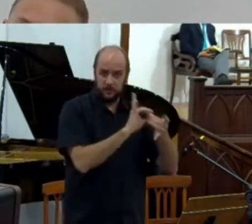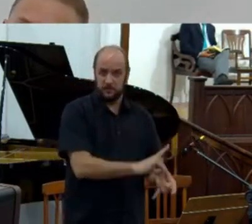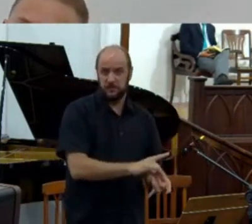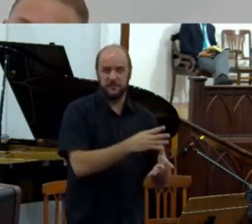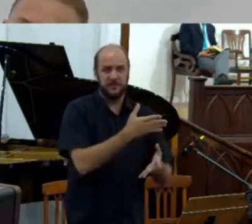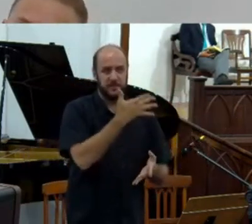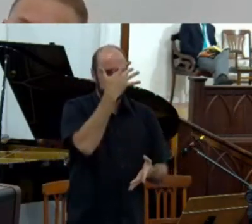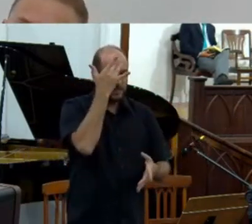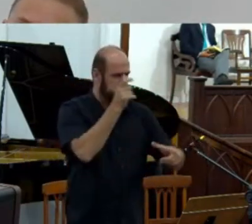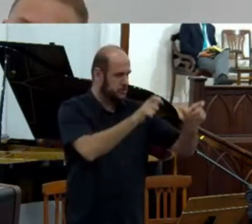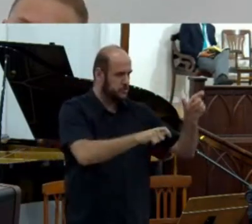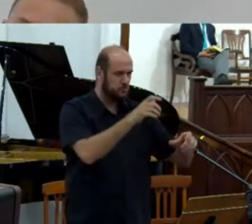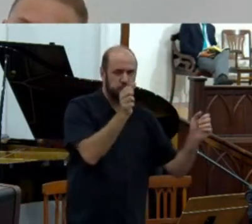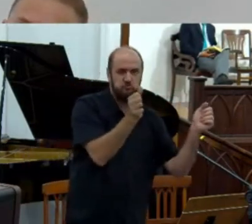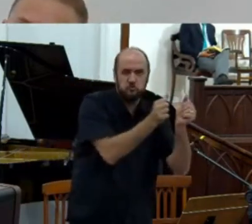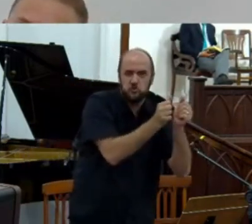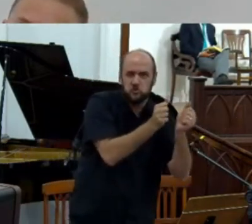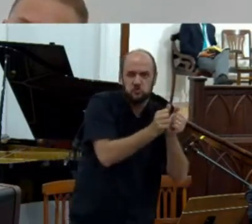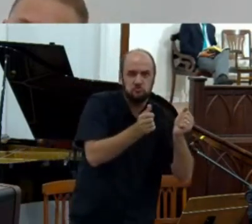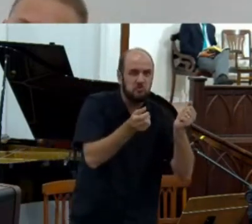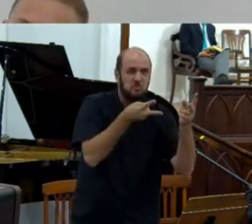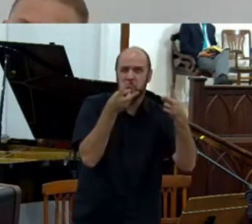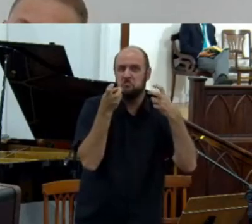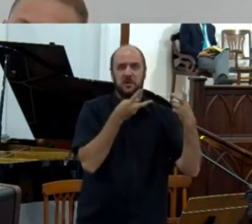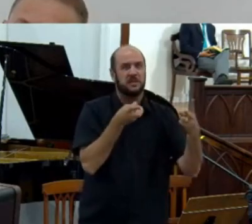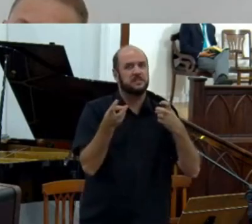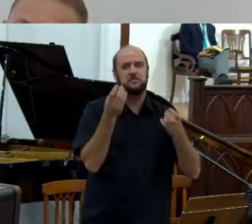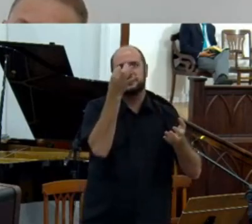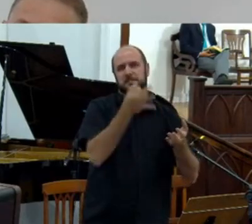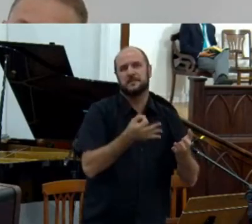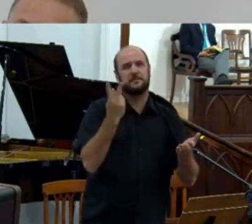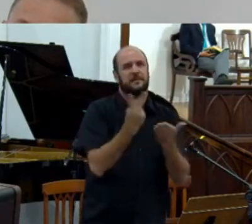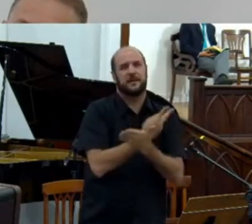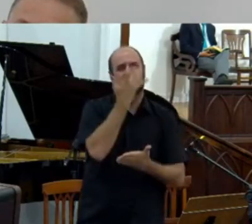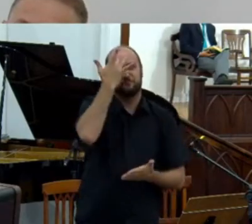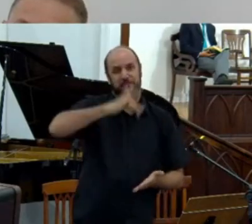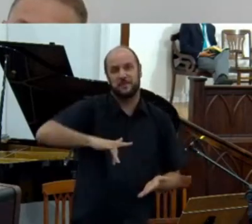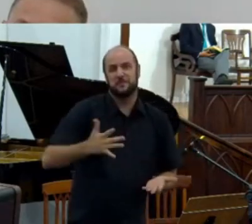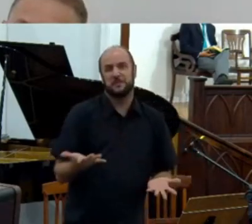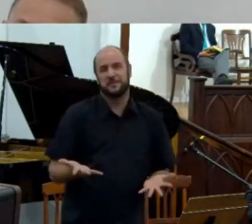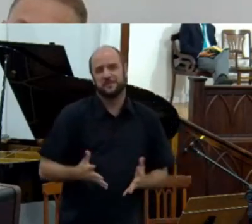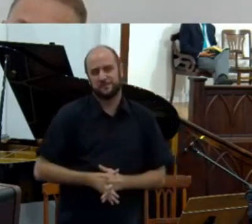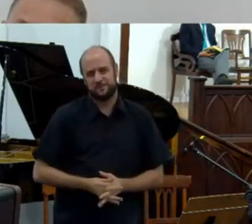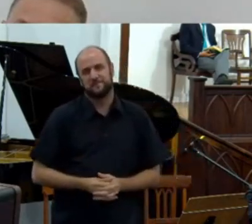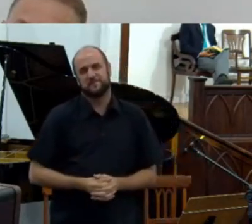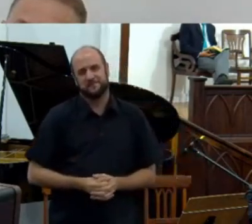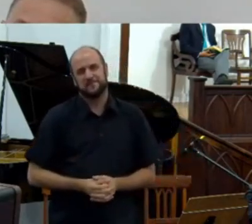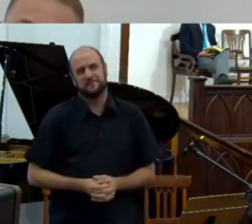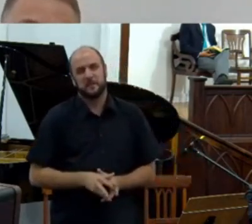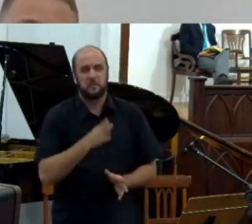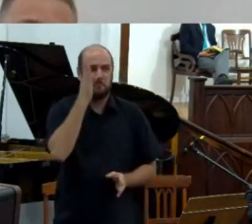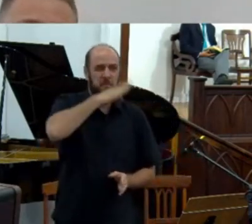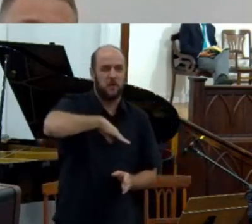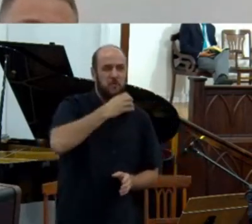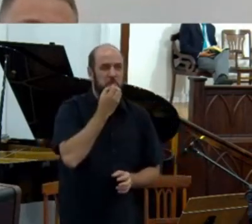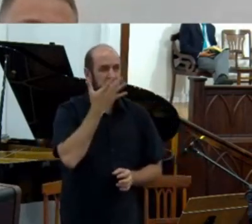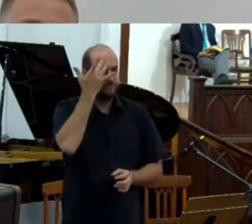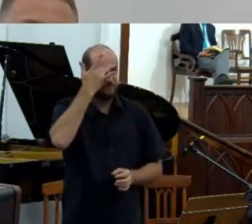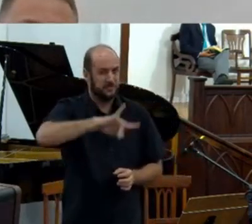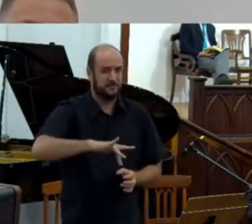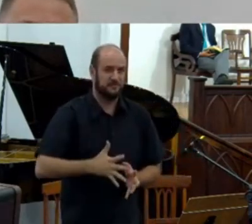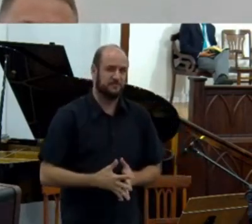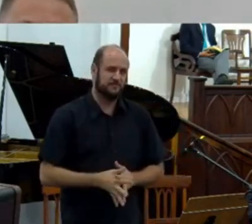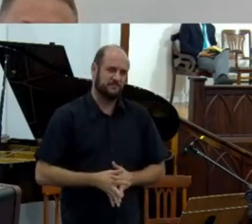certamente as pessoas que estavam dentro dele já não eram mais capazes de dizer isso aqui é certo, isso aqui é errado, isso aqui é mal, isso aqui é bom.